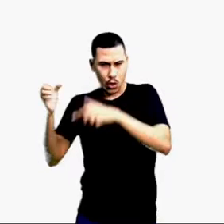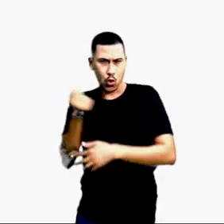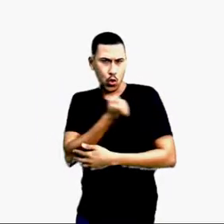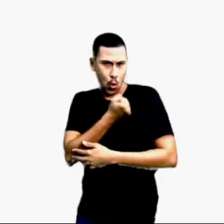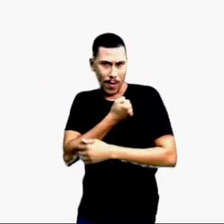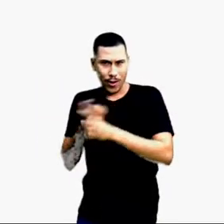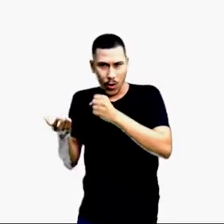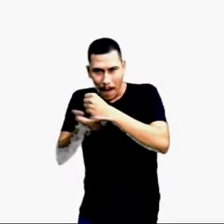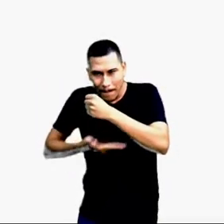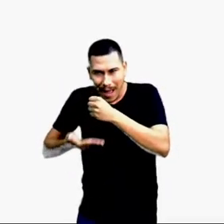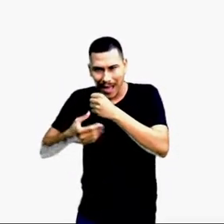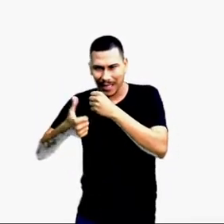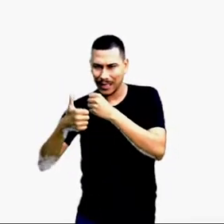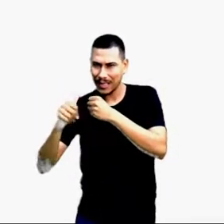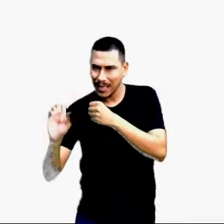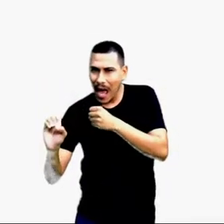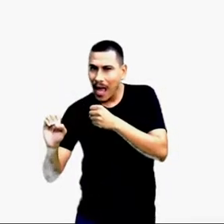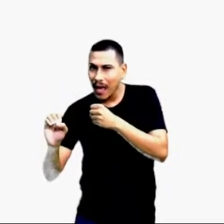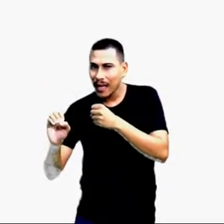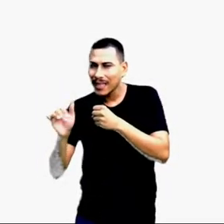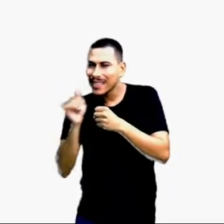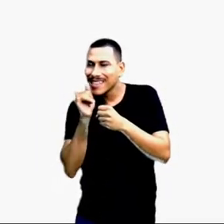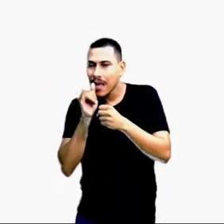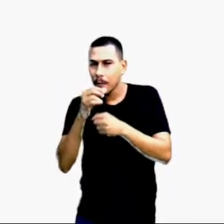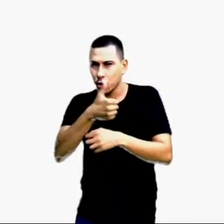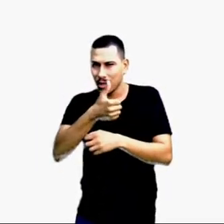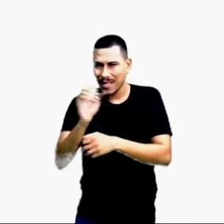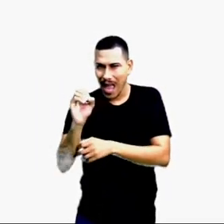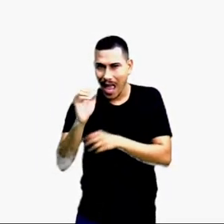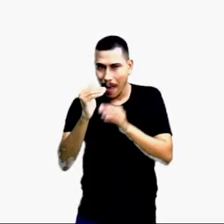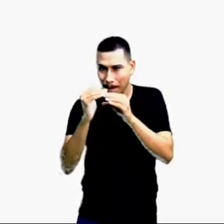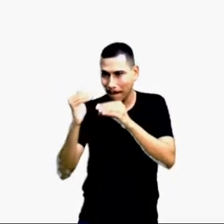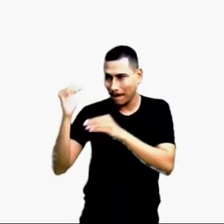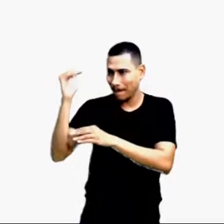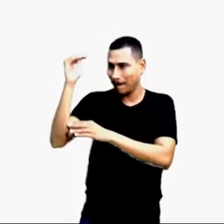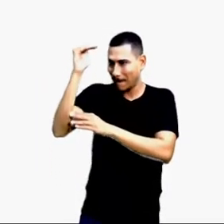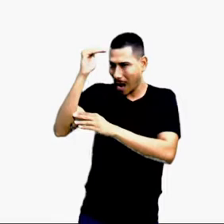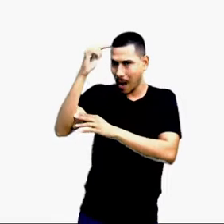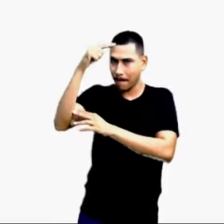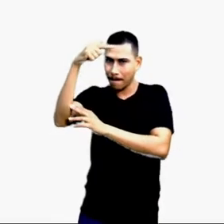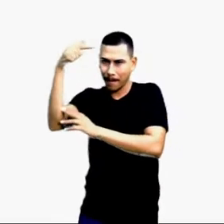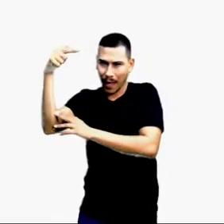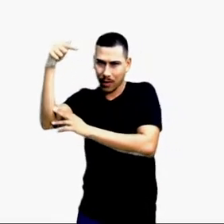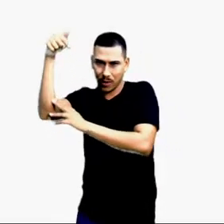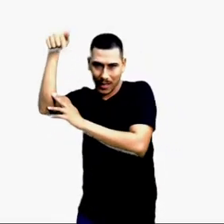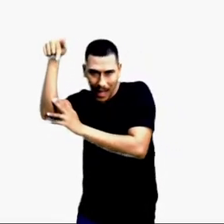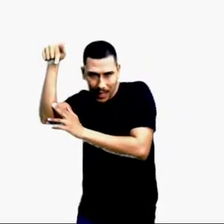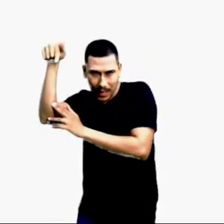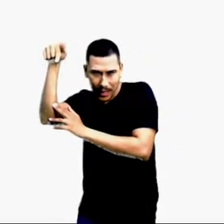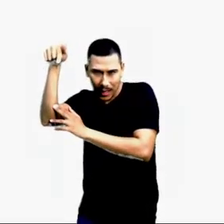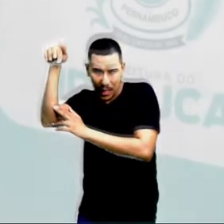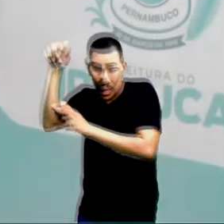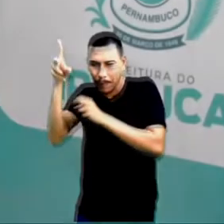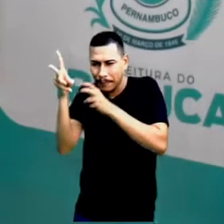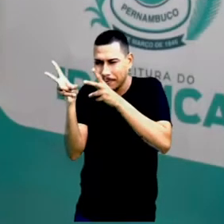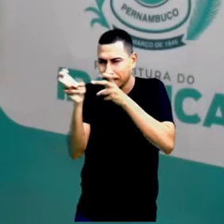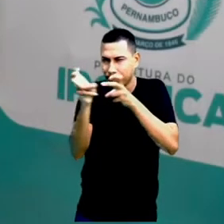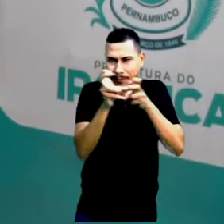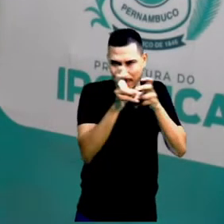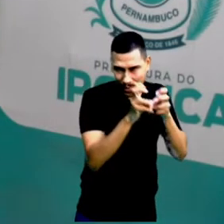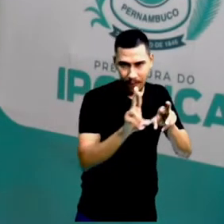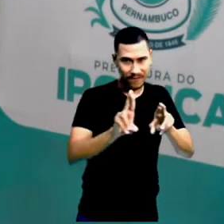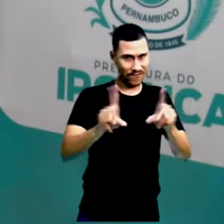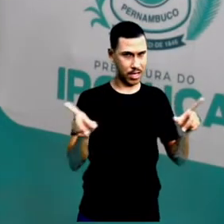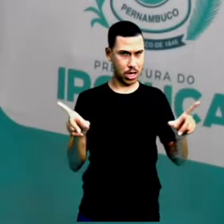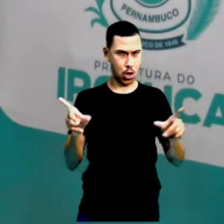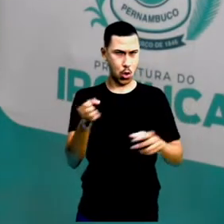base 10 ficará 10 elevado a menos 7. Note essa diferença. Um